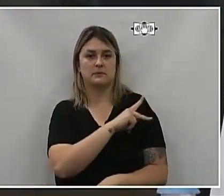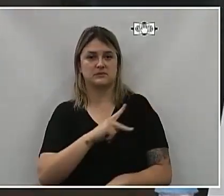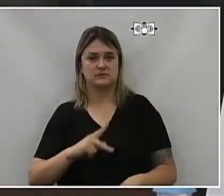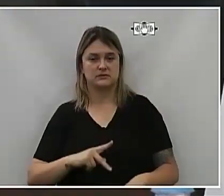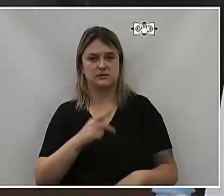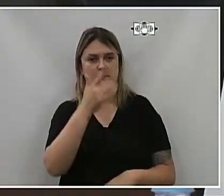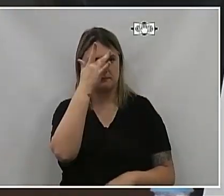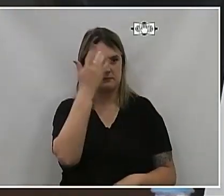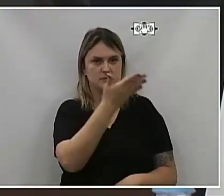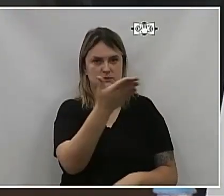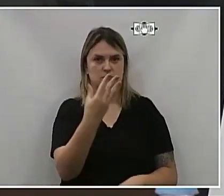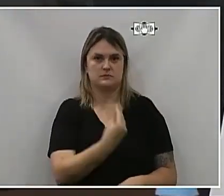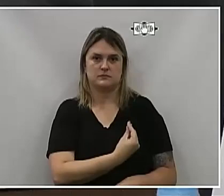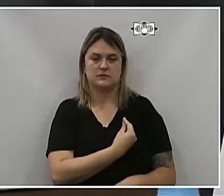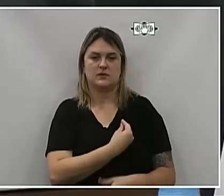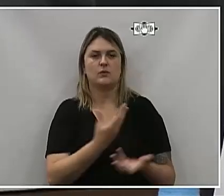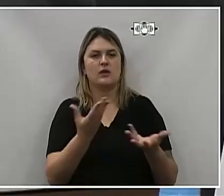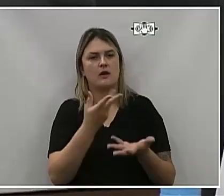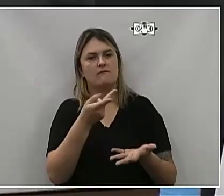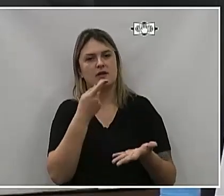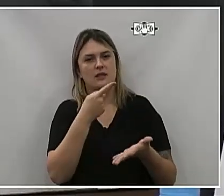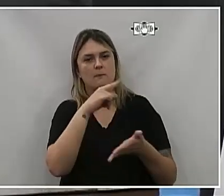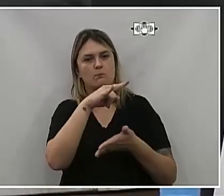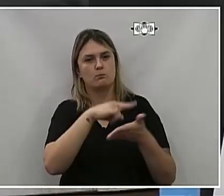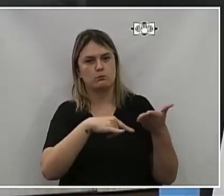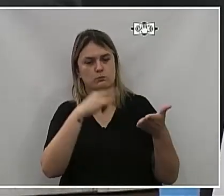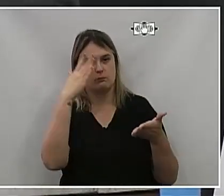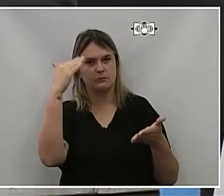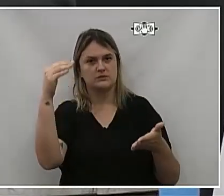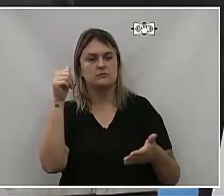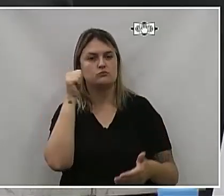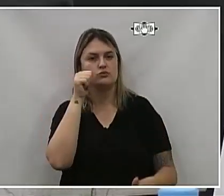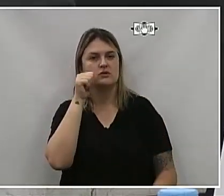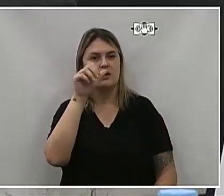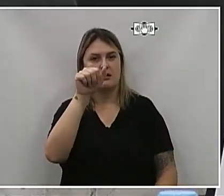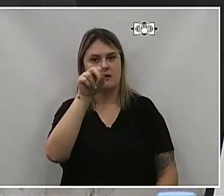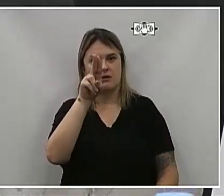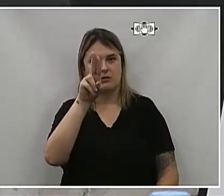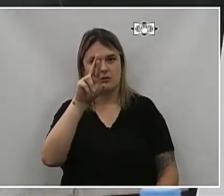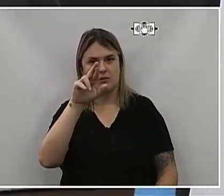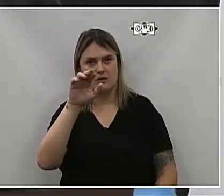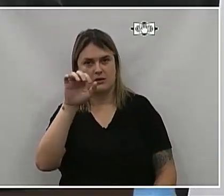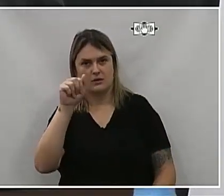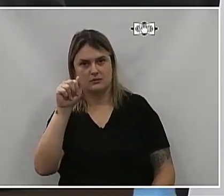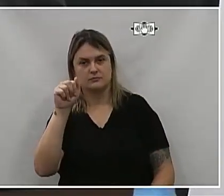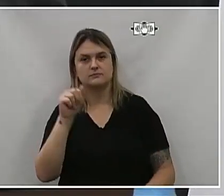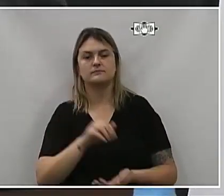presentes. Eu só quero falar sobre essa moção, né, da dona Áurea.